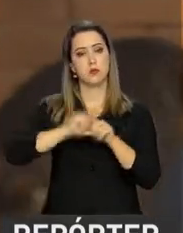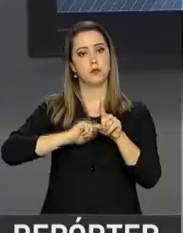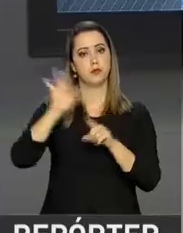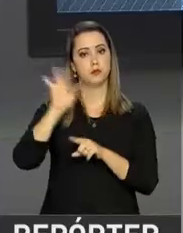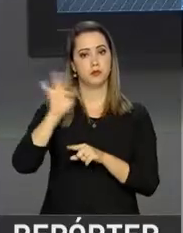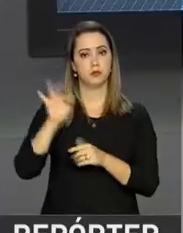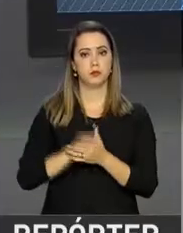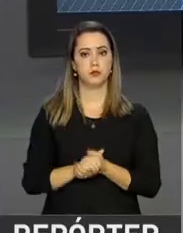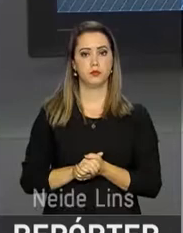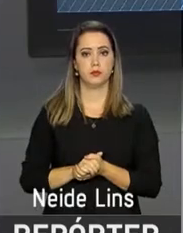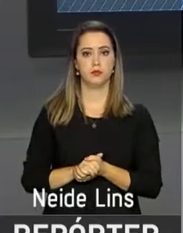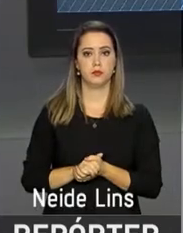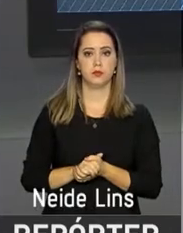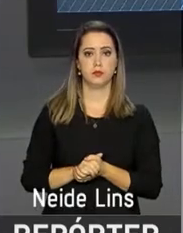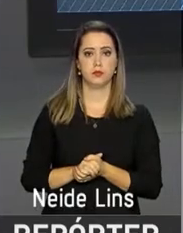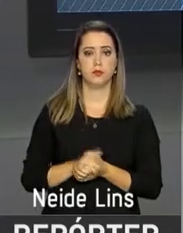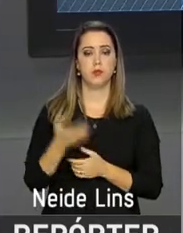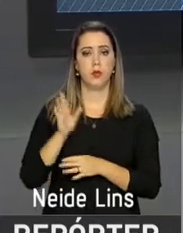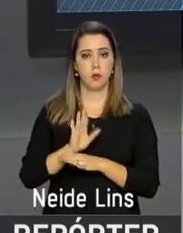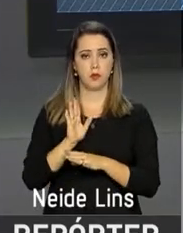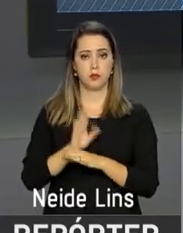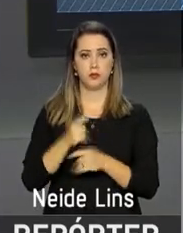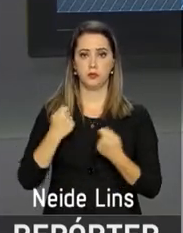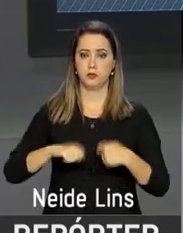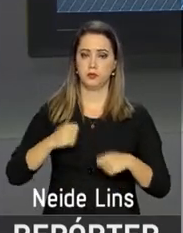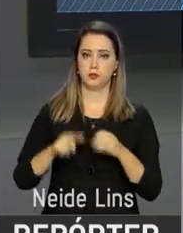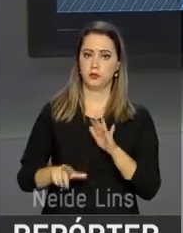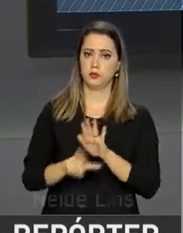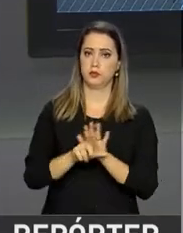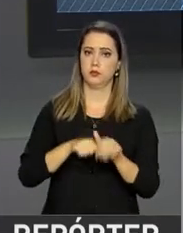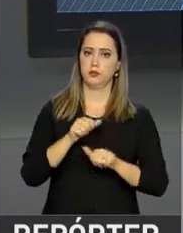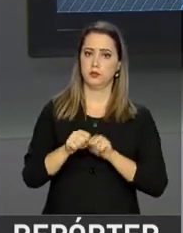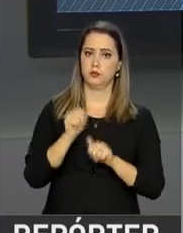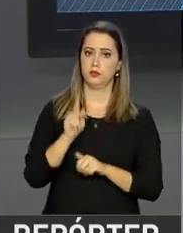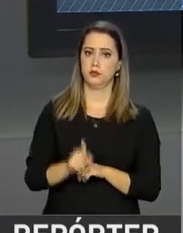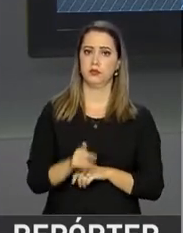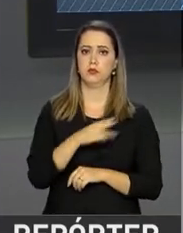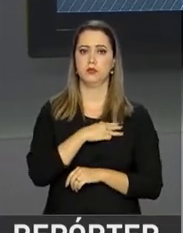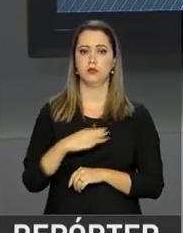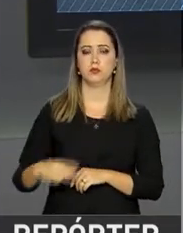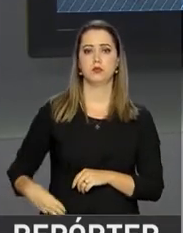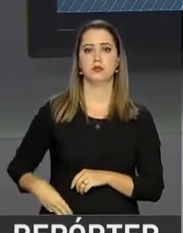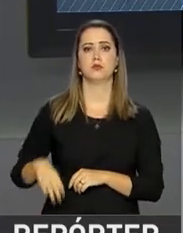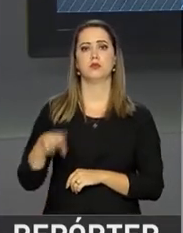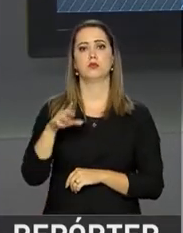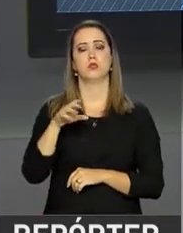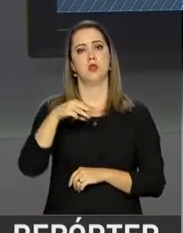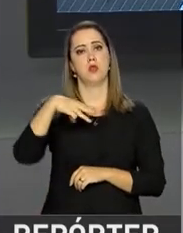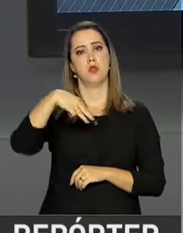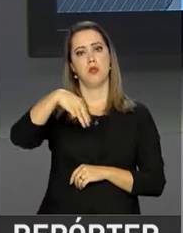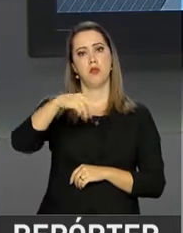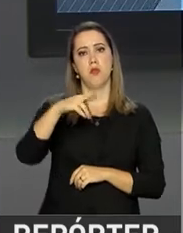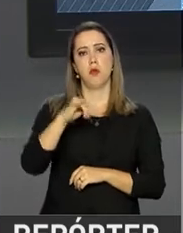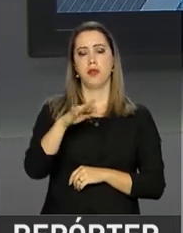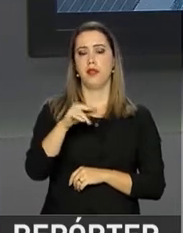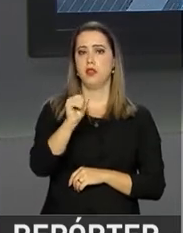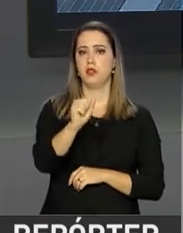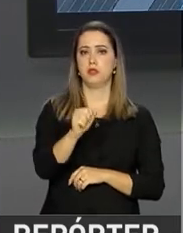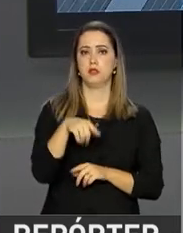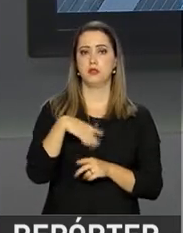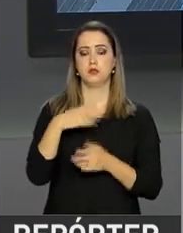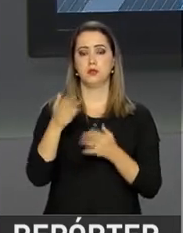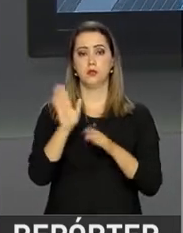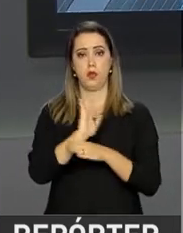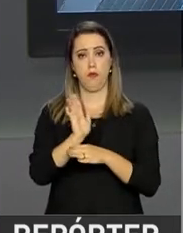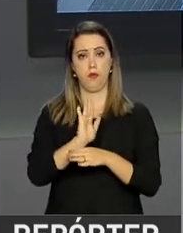fevereiro. Quem também reforçou a necessidade de aprovação da reforma foi o ministro da Secretaria-Geral, Moreira Franco, em um